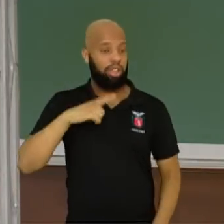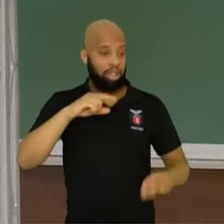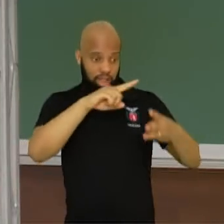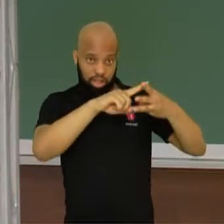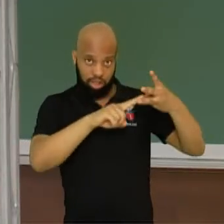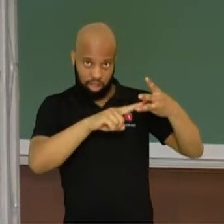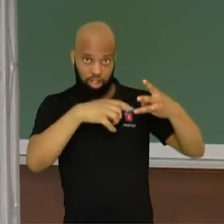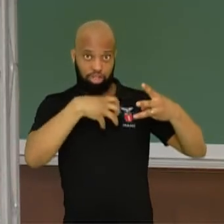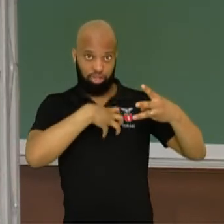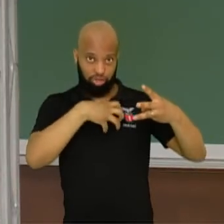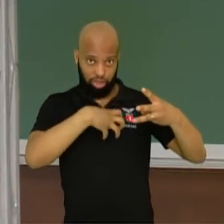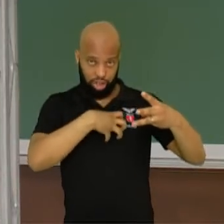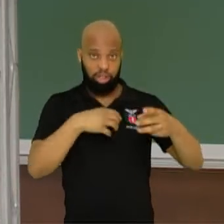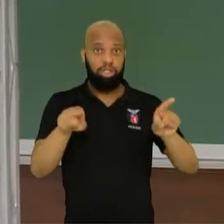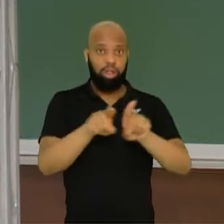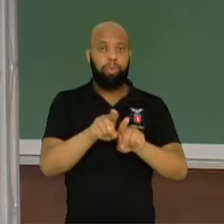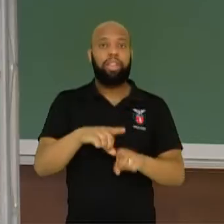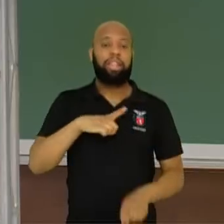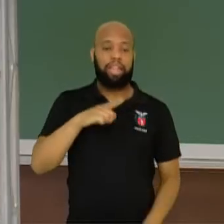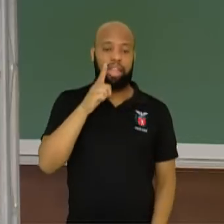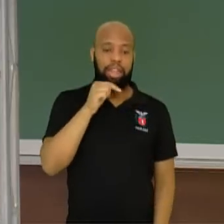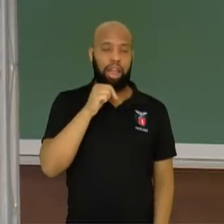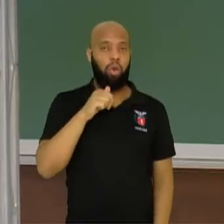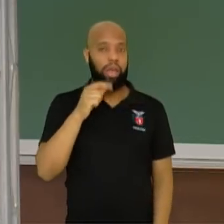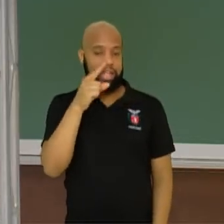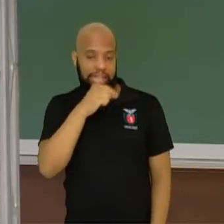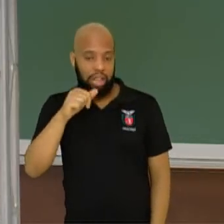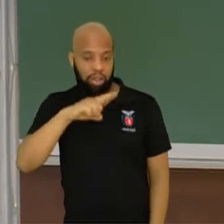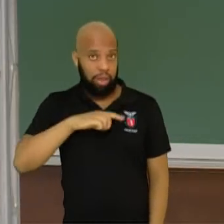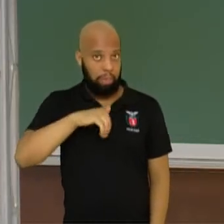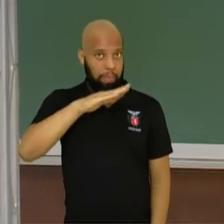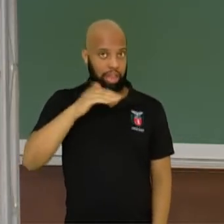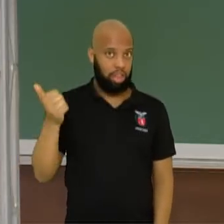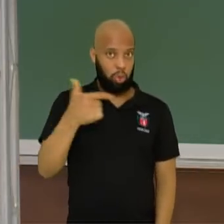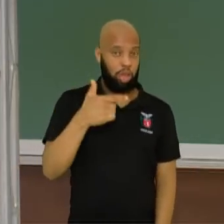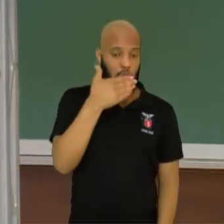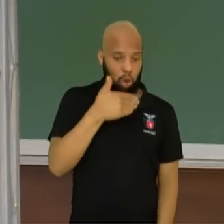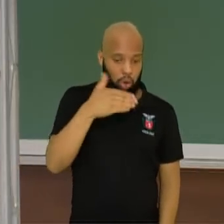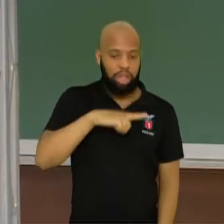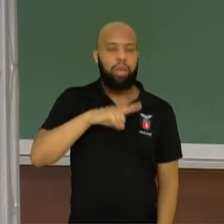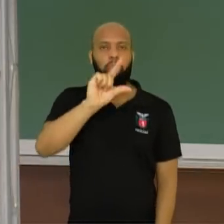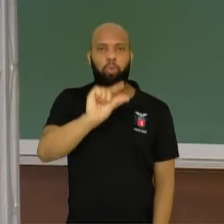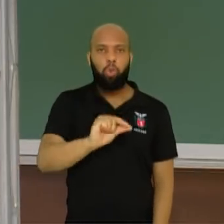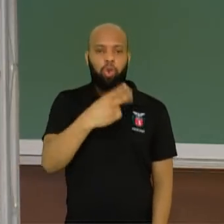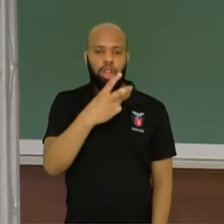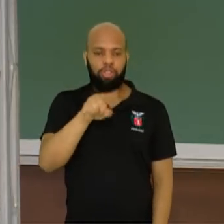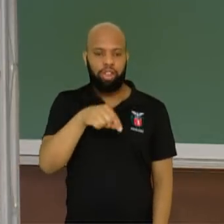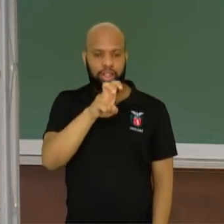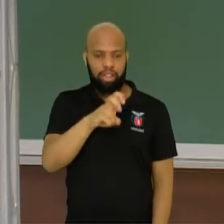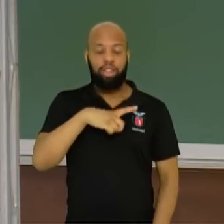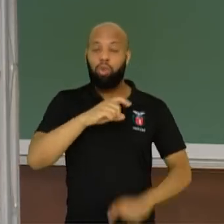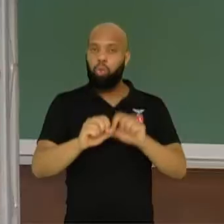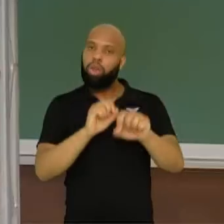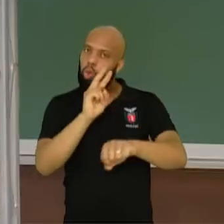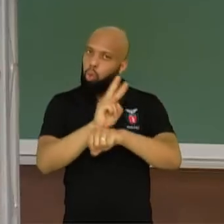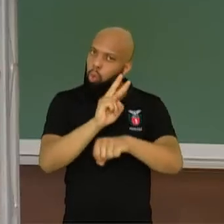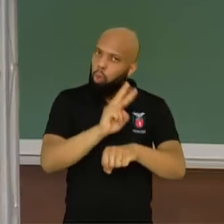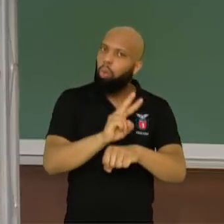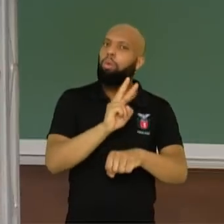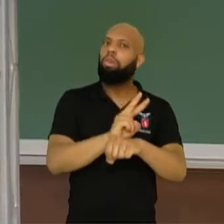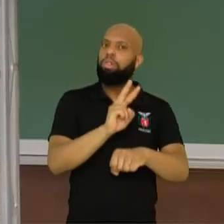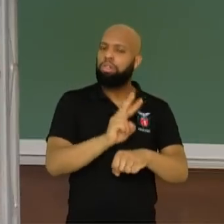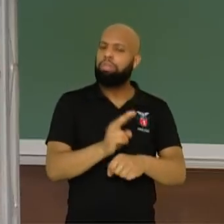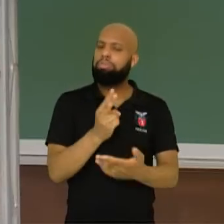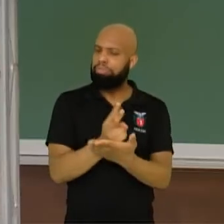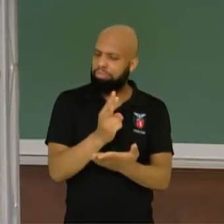vida. A gente precisa ingerir este líquido, nós seres humanos, os animais precisam ingerir esse líquido e as